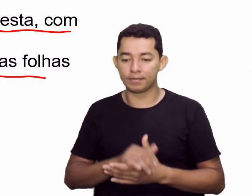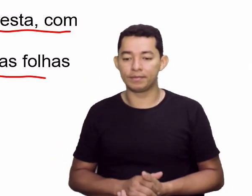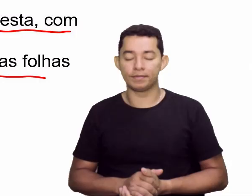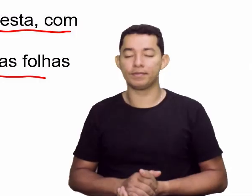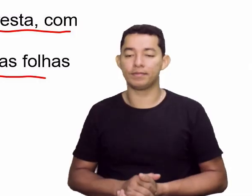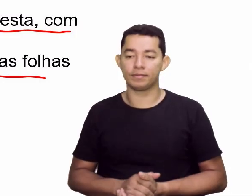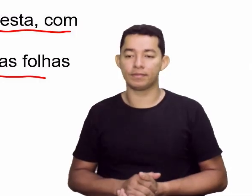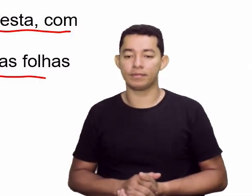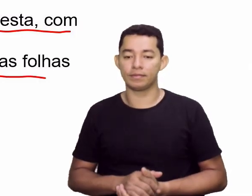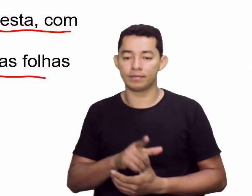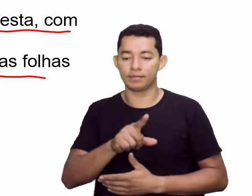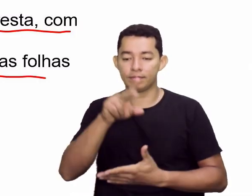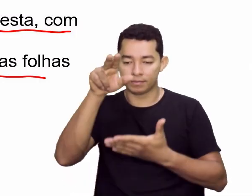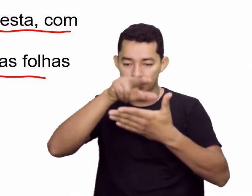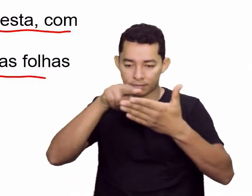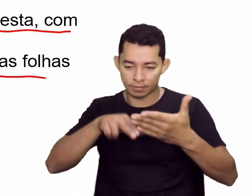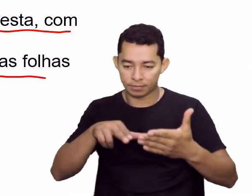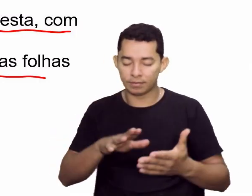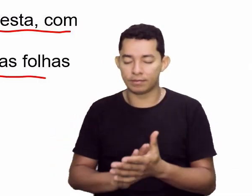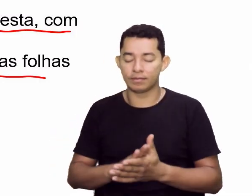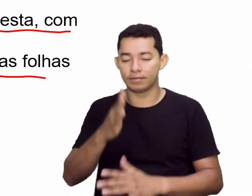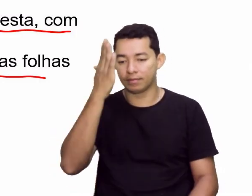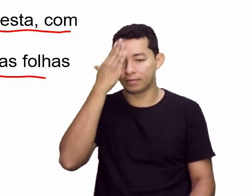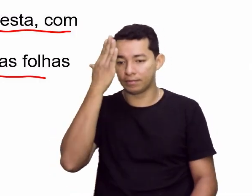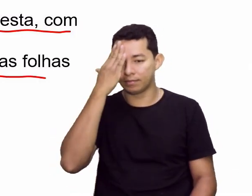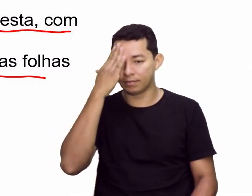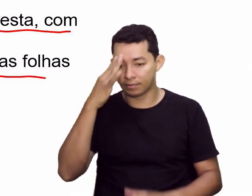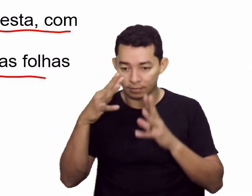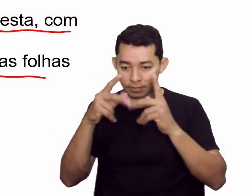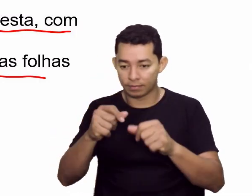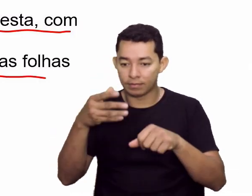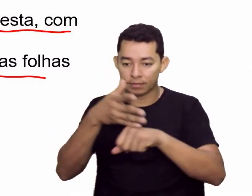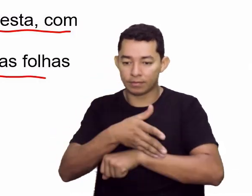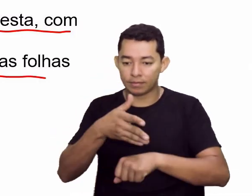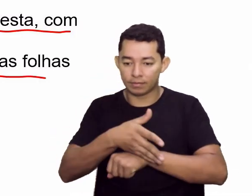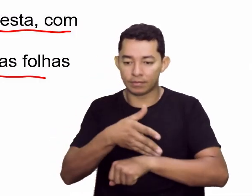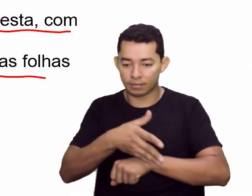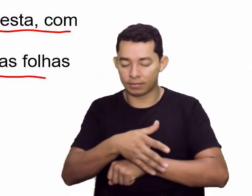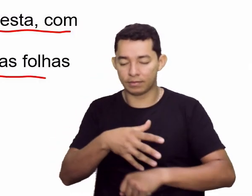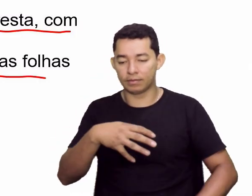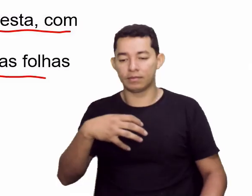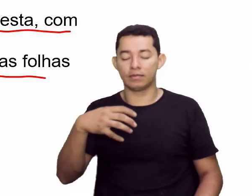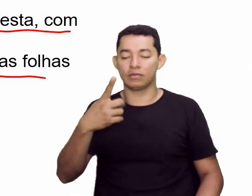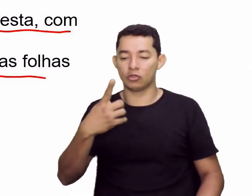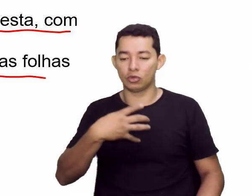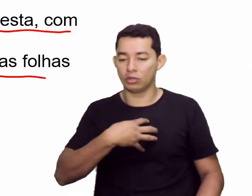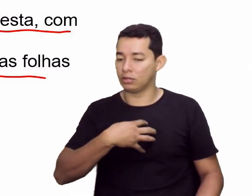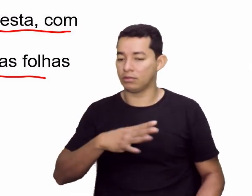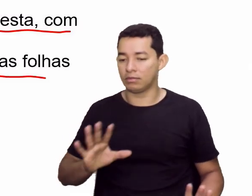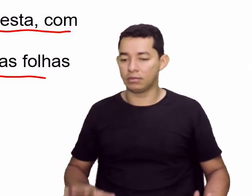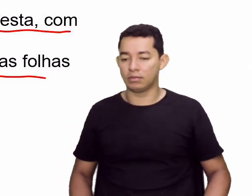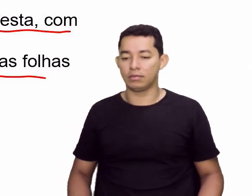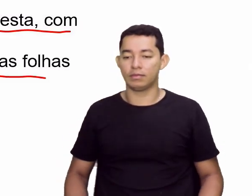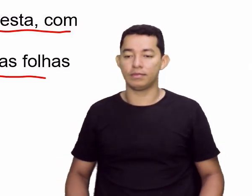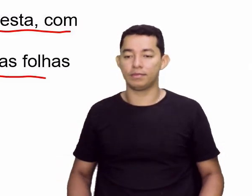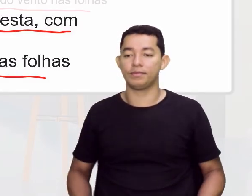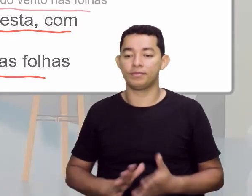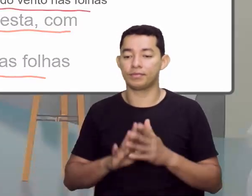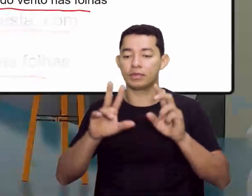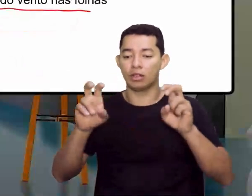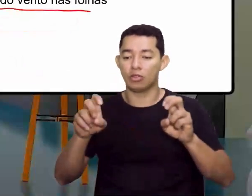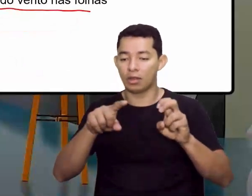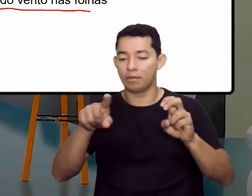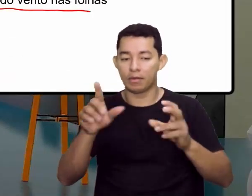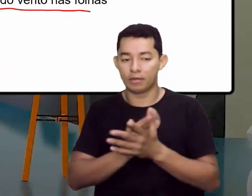Então, você vai ler, todo mundo vai participar, vai ajudar de algum modo, ok? Então, vou dar o tempo aí para